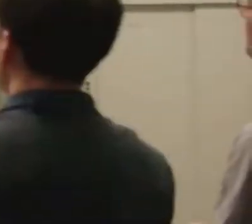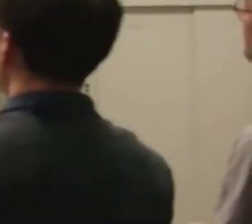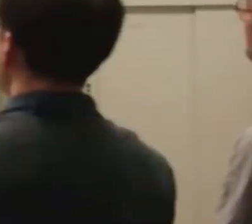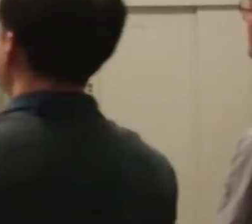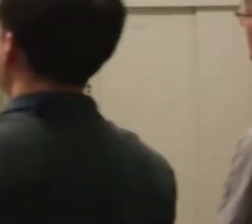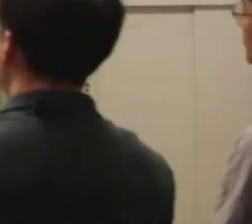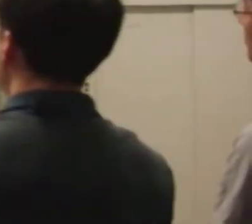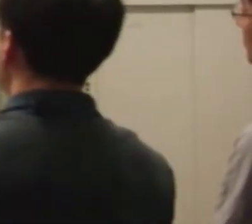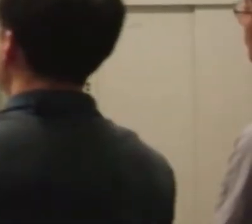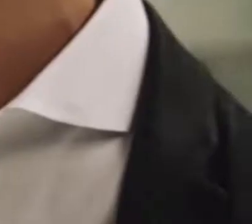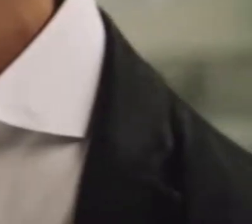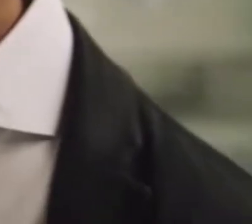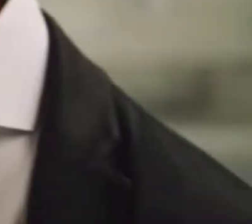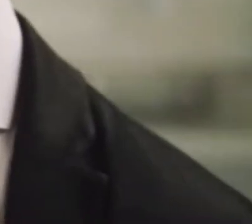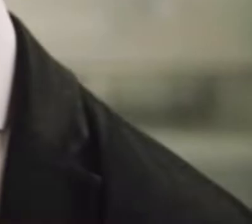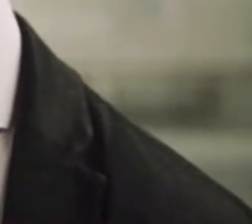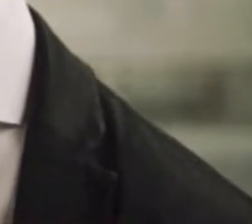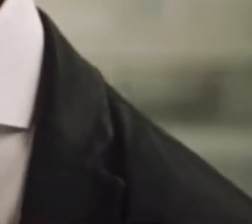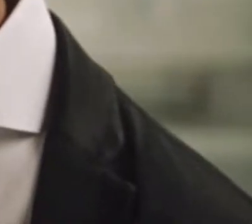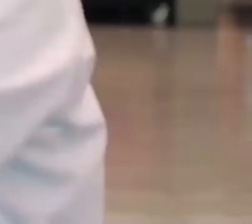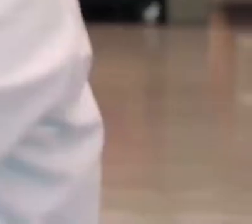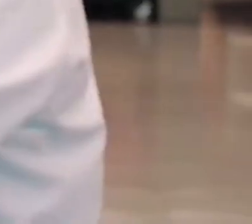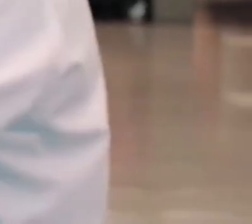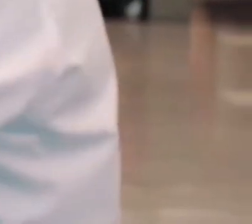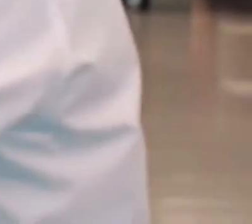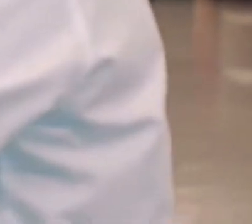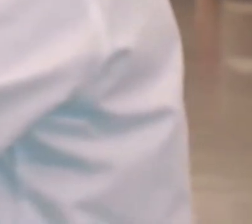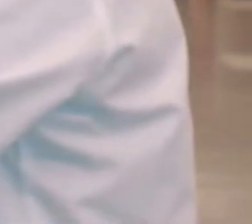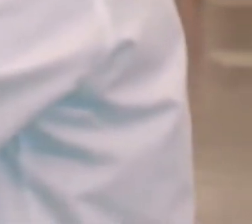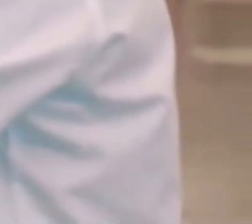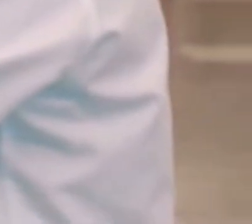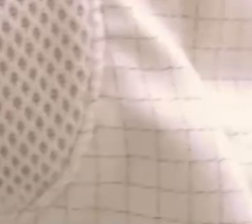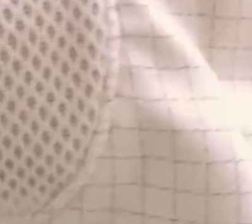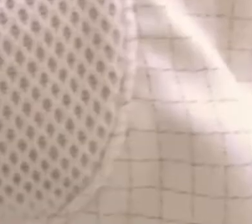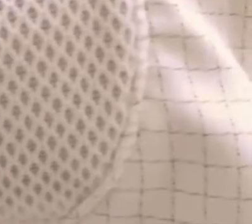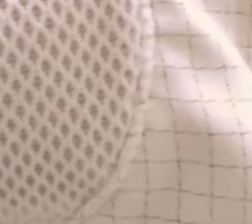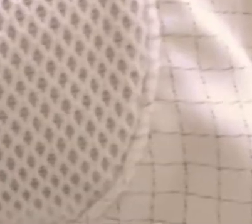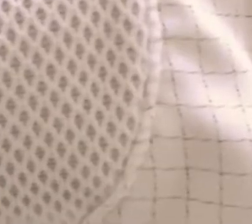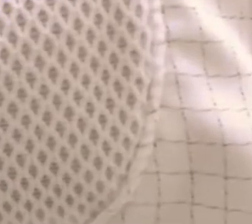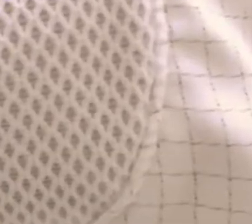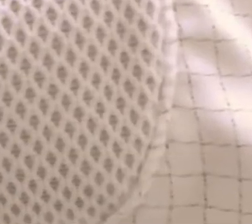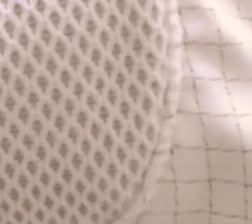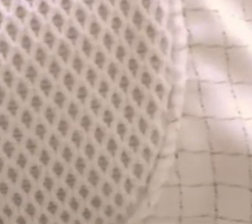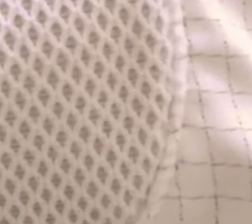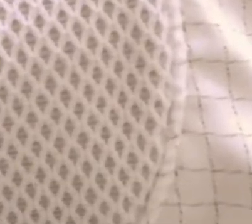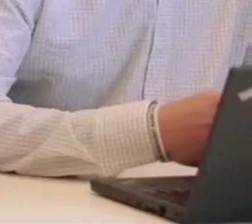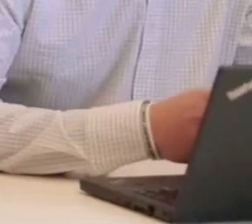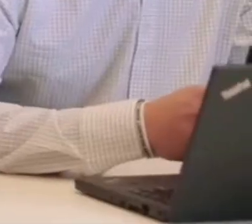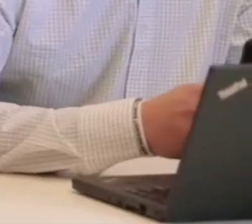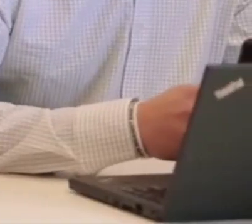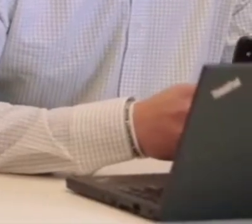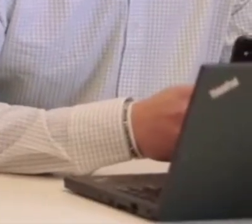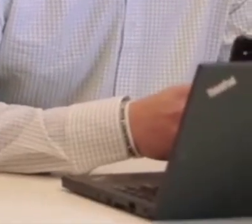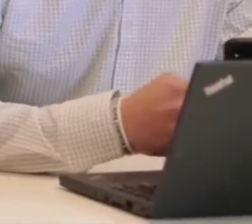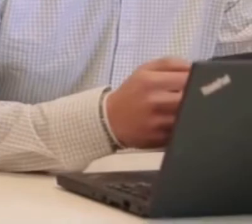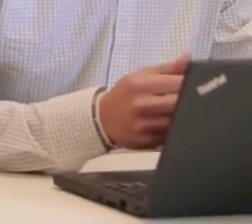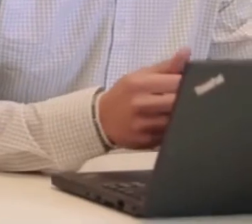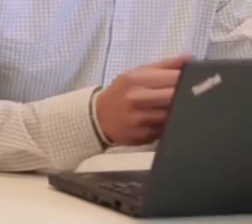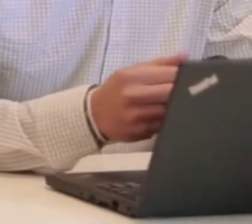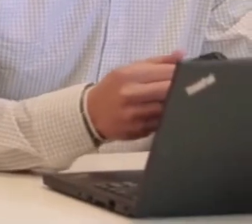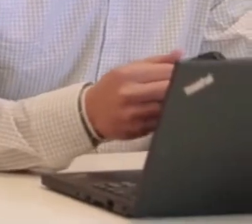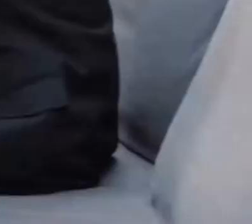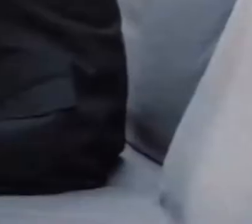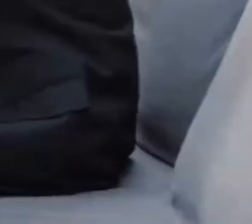are committed to the discovery and delivery of life-transforming treatments. Everything we